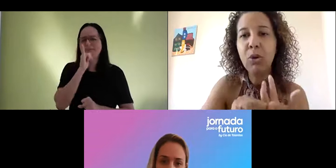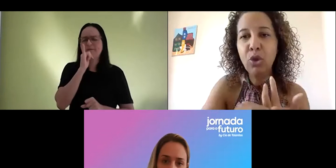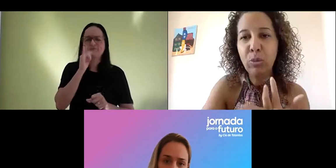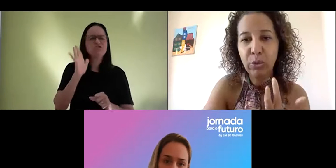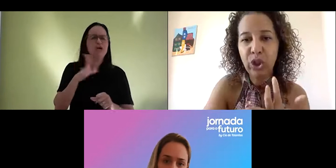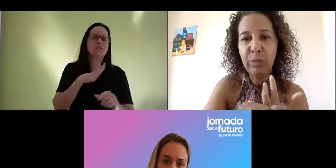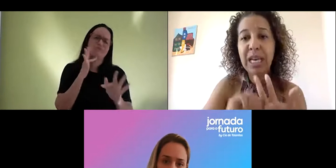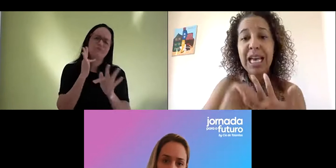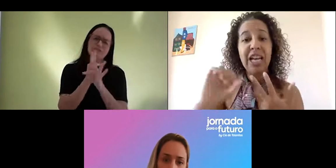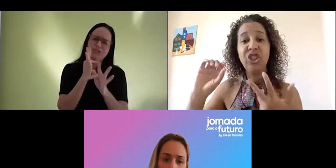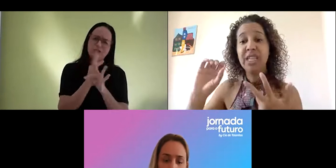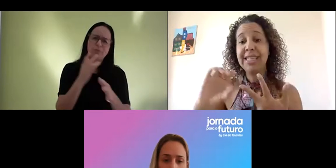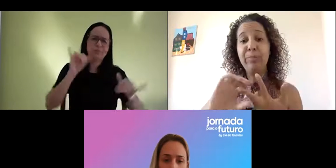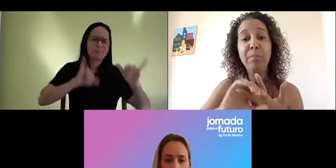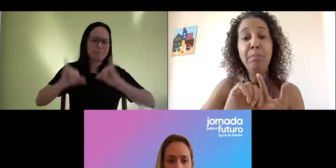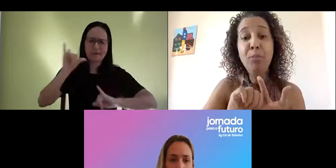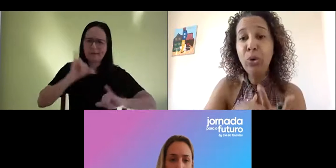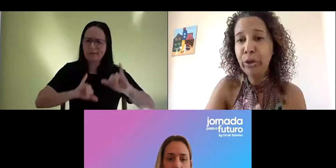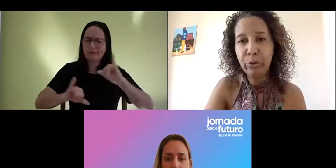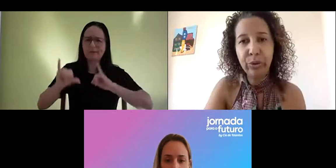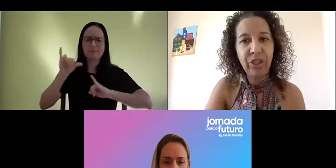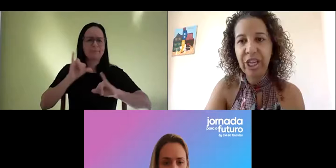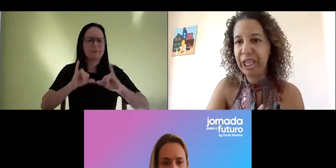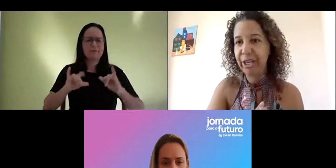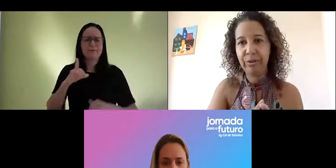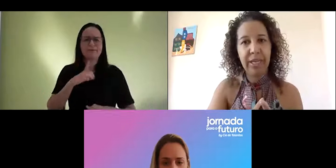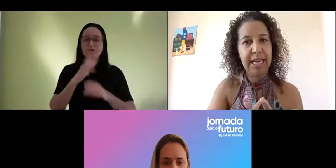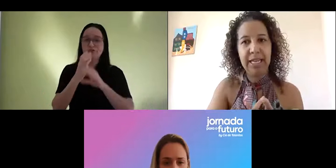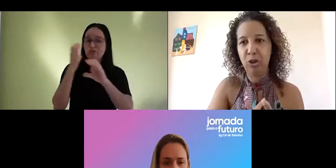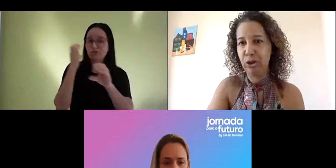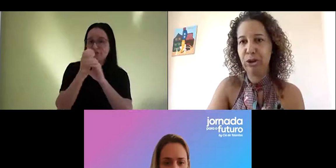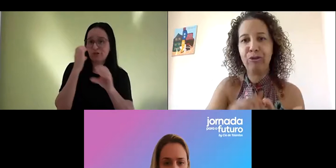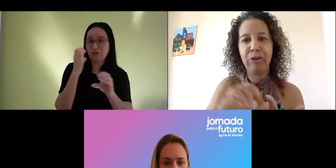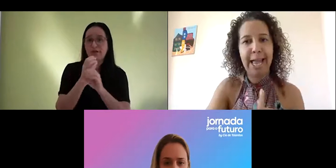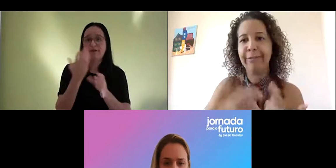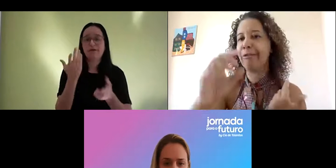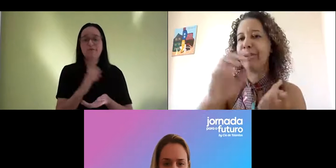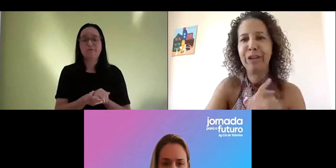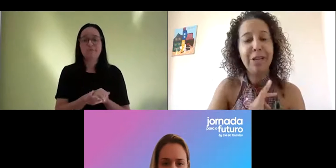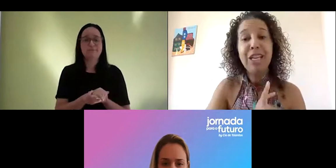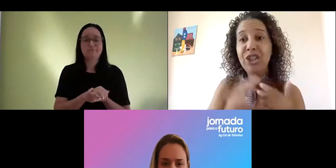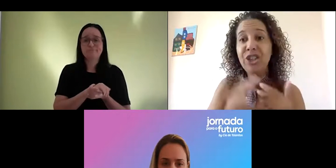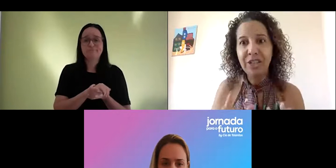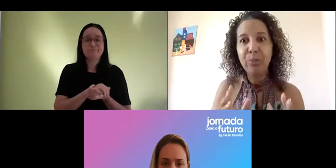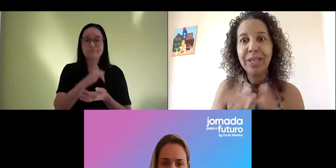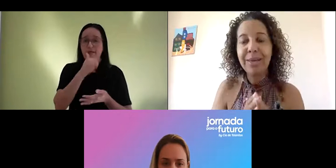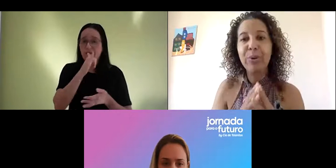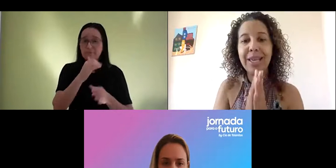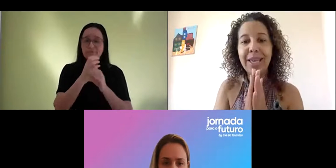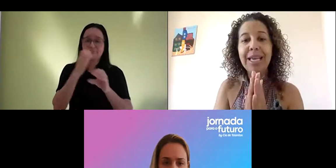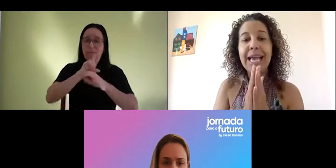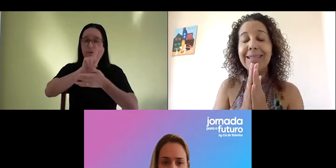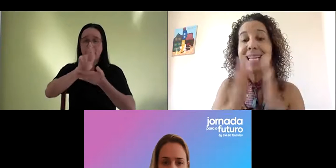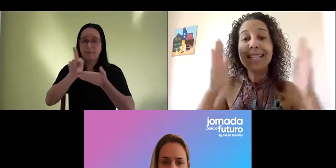químico no meu time a gente recebe muito engenheiro eletrônico elétrico engenheiro gente por quê?